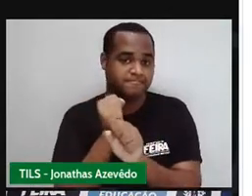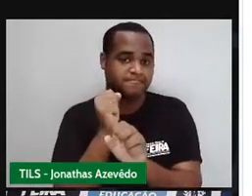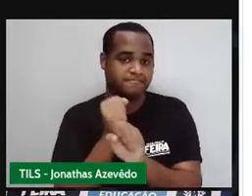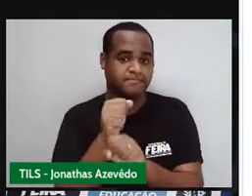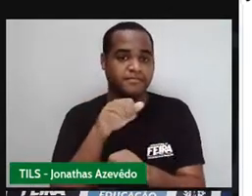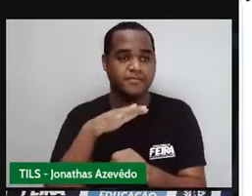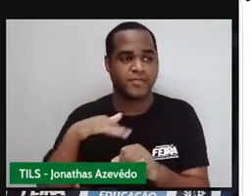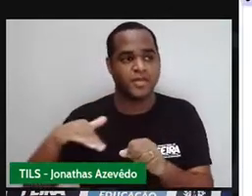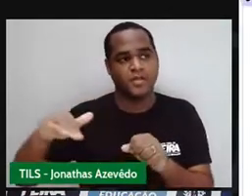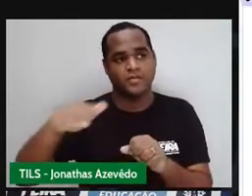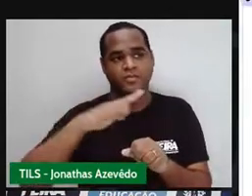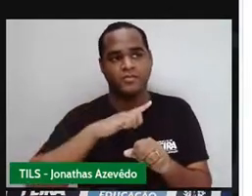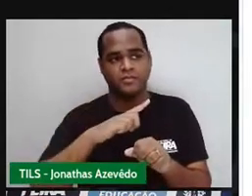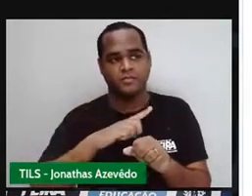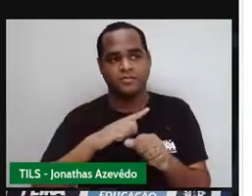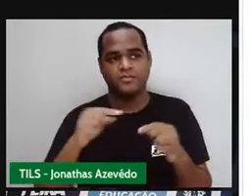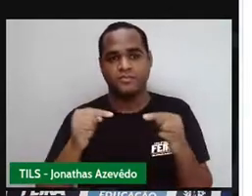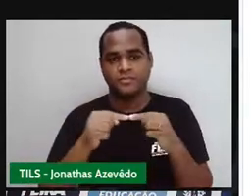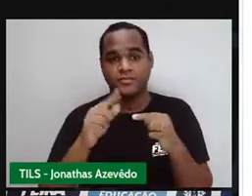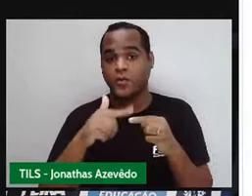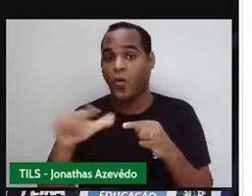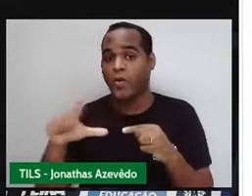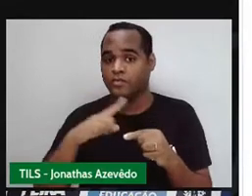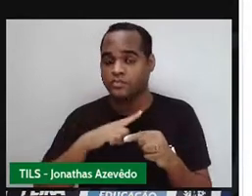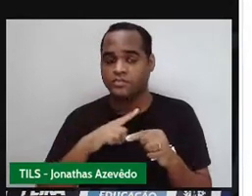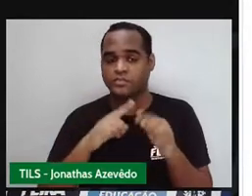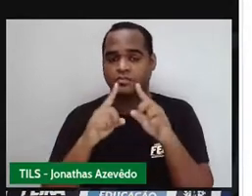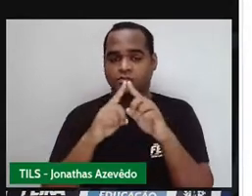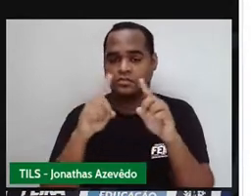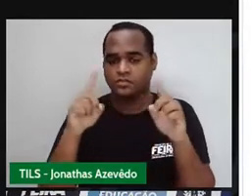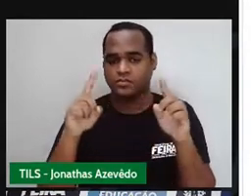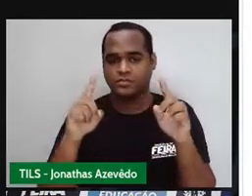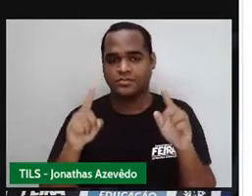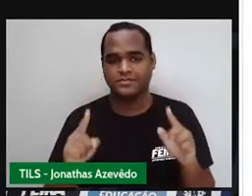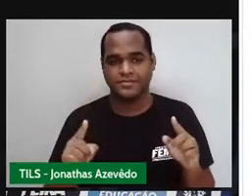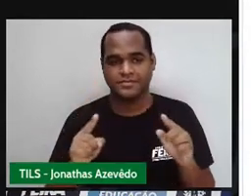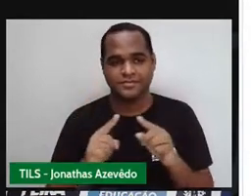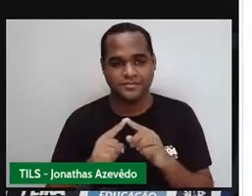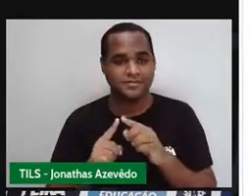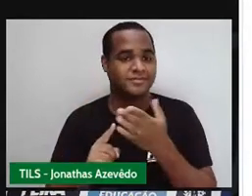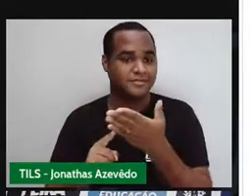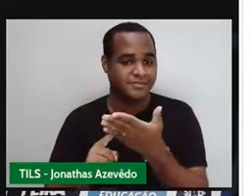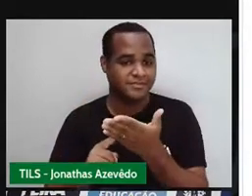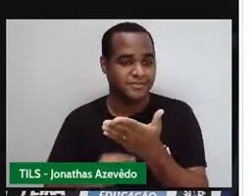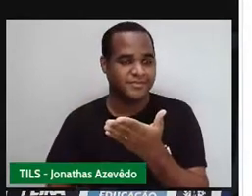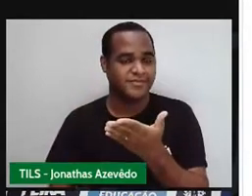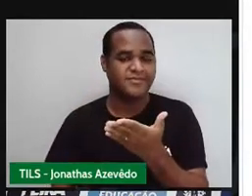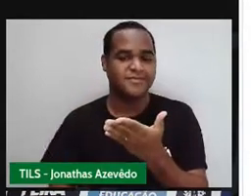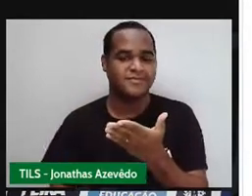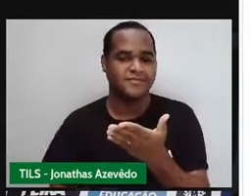a área desse daqui ó desse outro retângulo aqui Ah tá